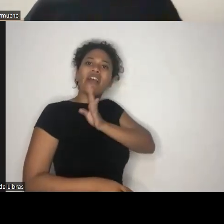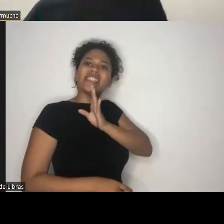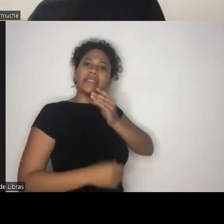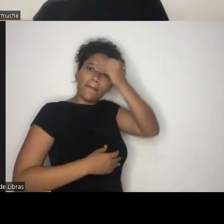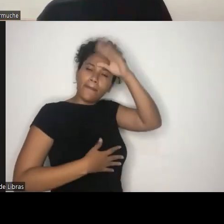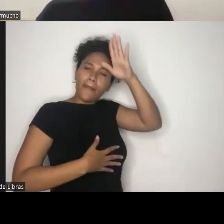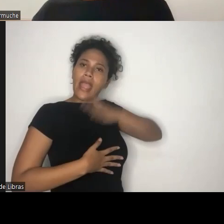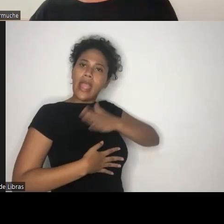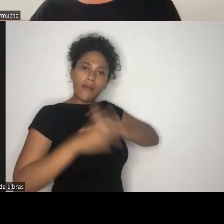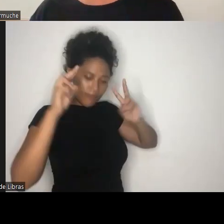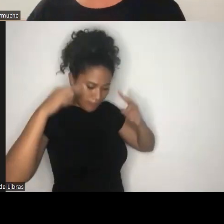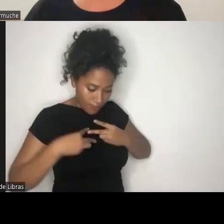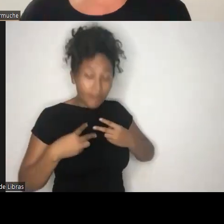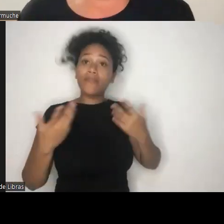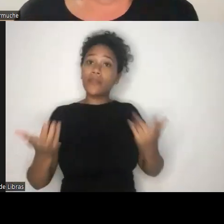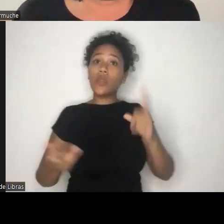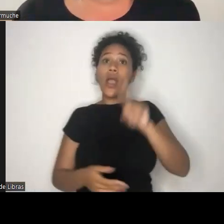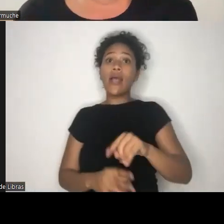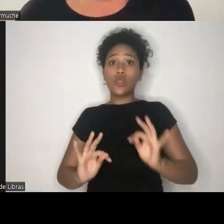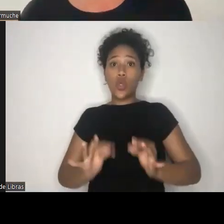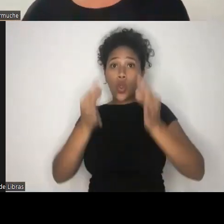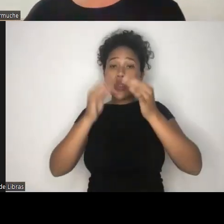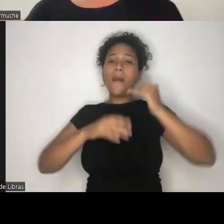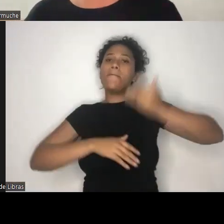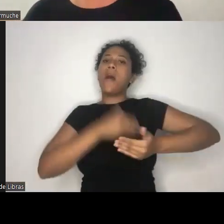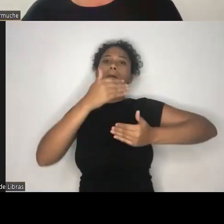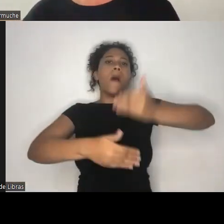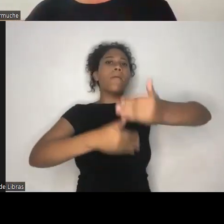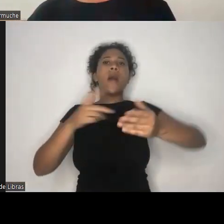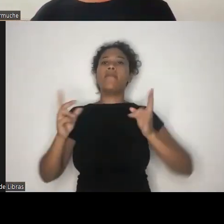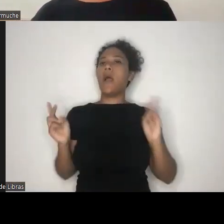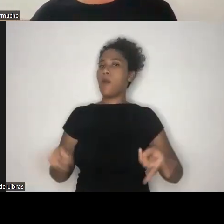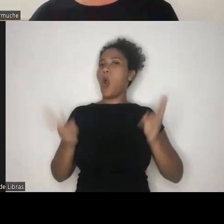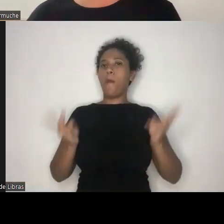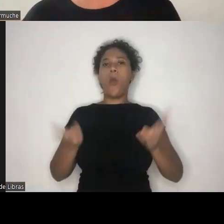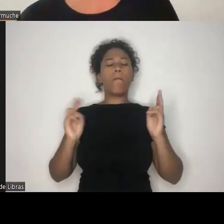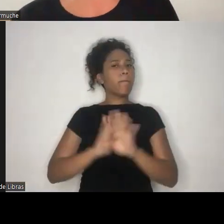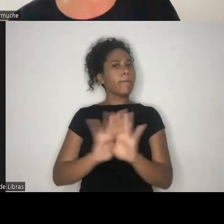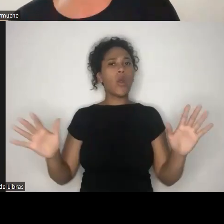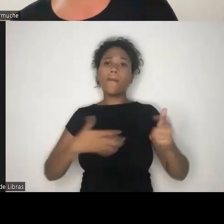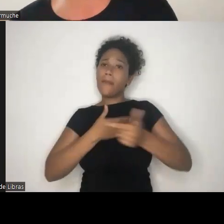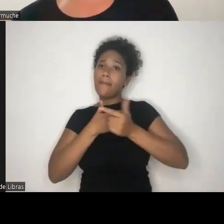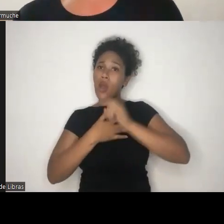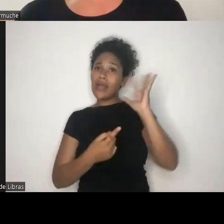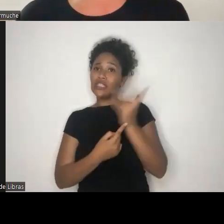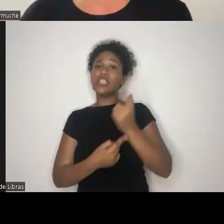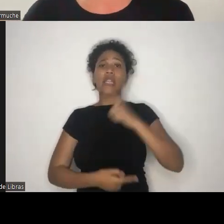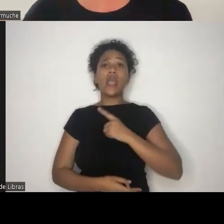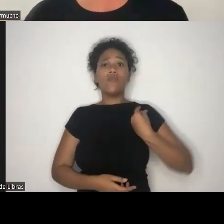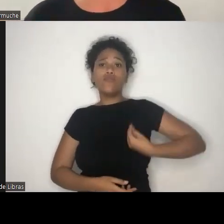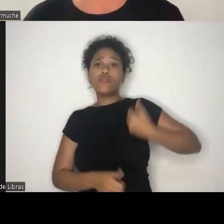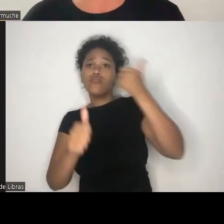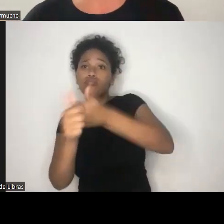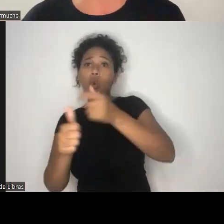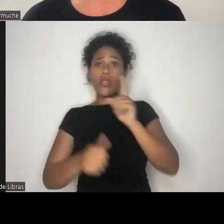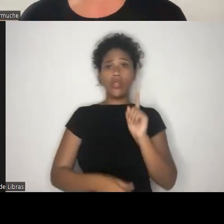assim as tecnologias vão estar sempre evoluindo existe um papel do artista de estar ou não acompanhando elas